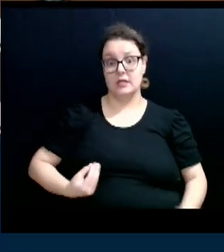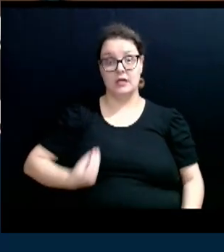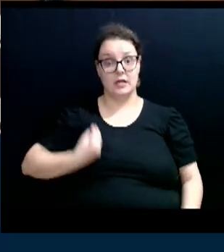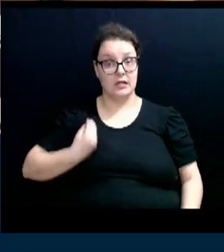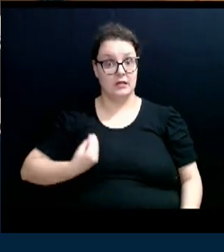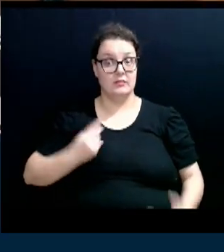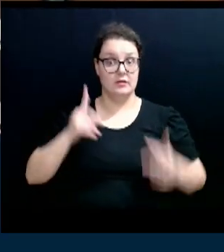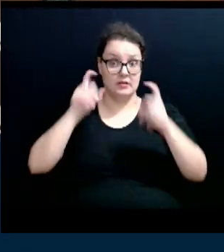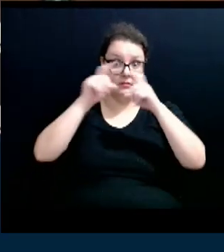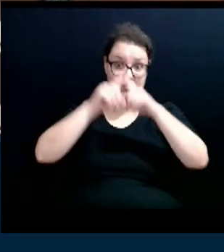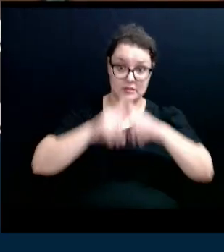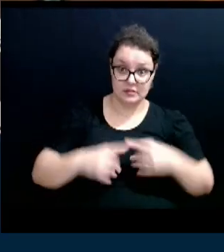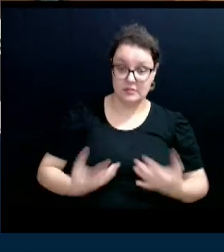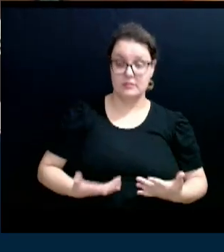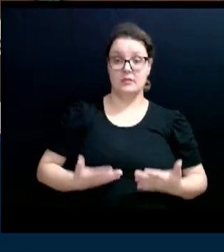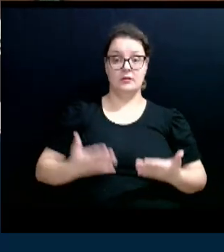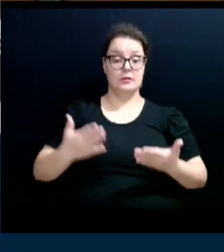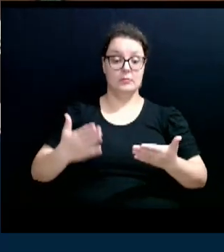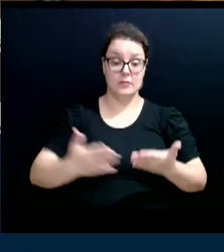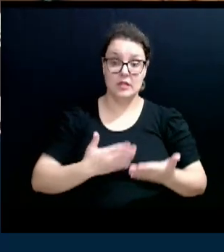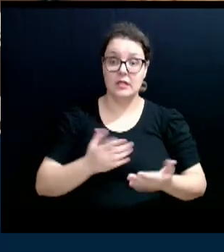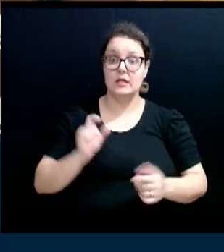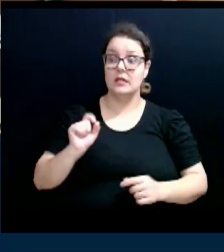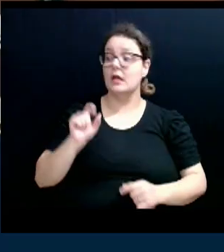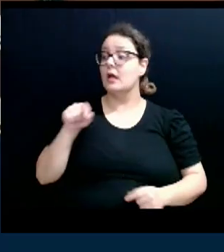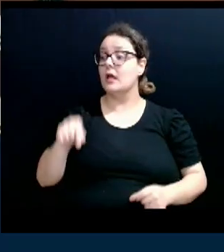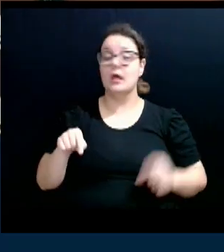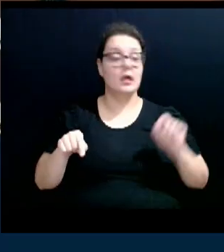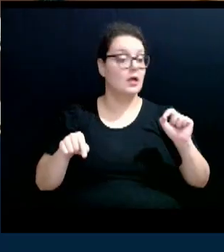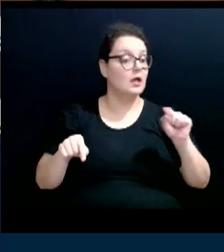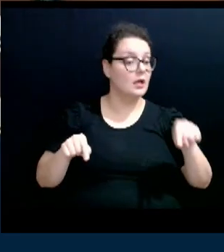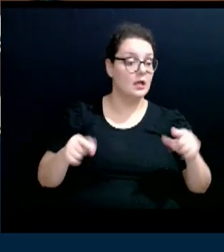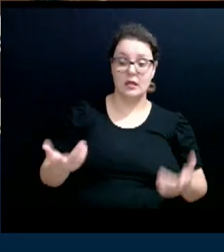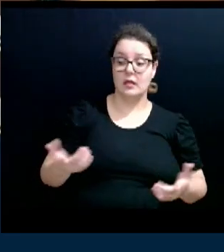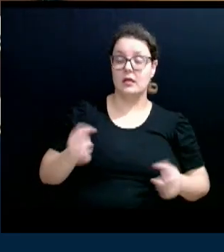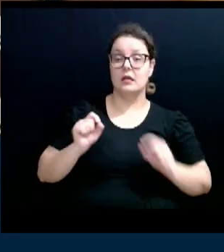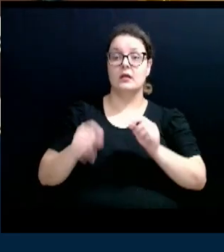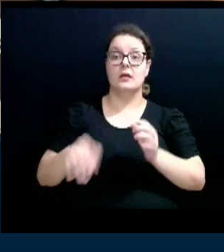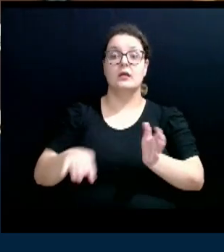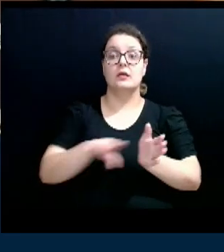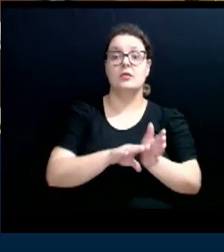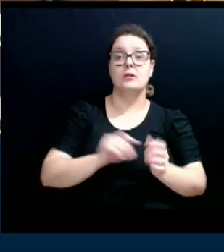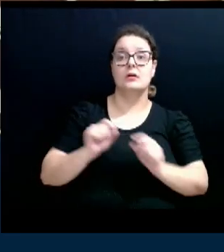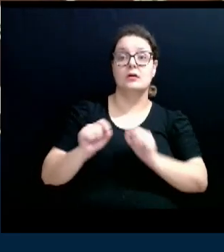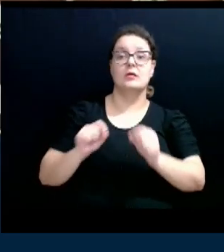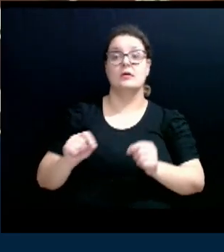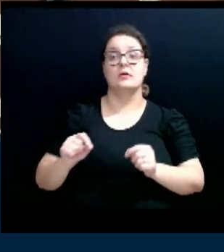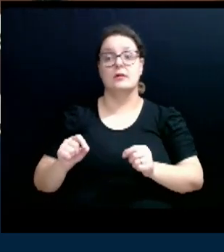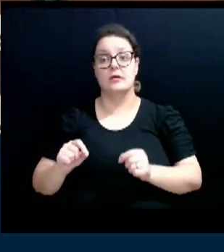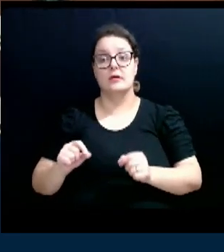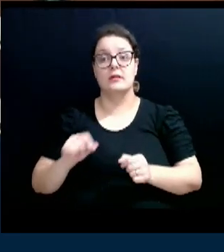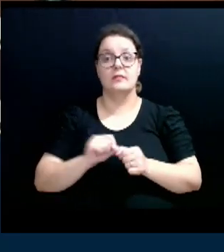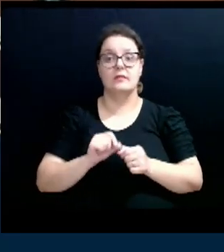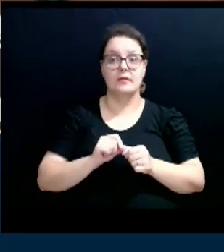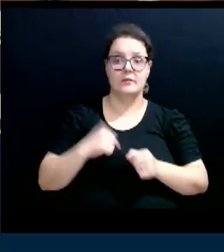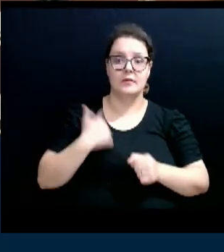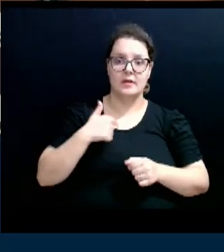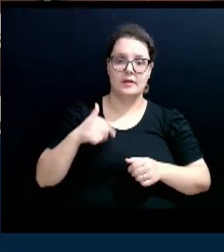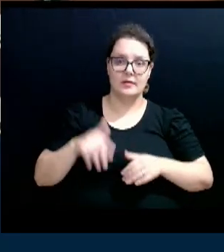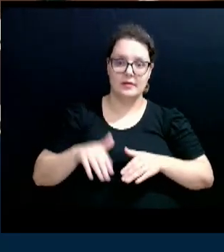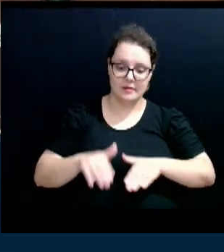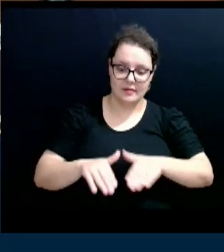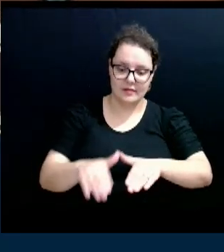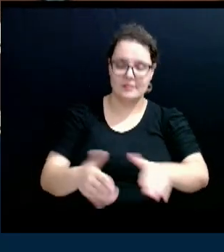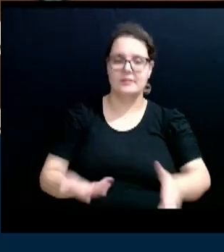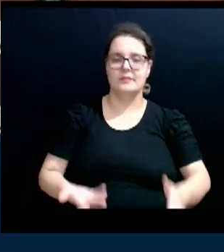os álbuns, querer saber quem é esse, quem é aquele, quem veio, quem amassou o barro para que a gente pudesse caminhar no asfalto, né? Acho que